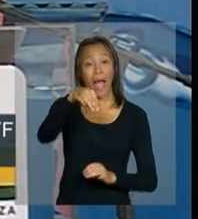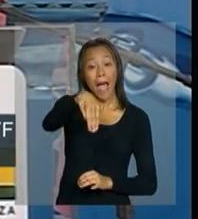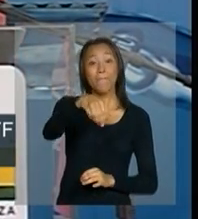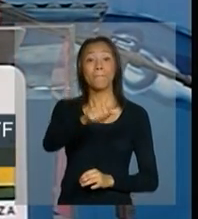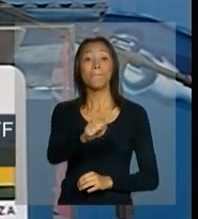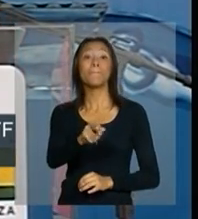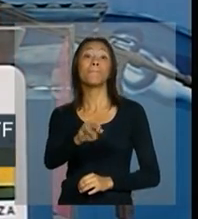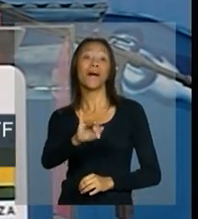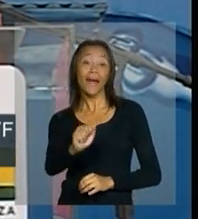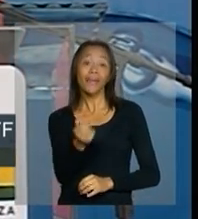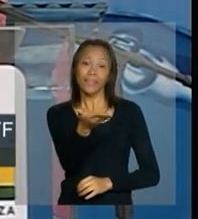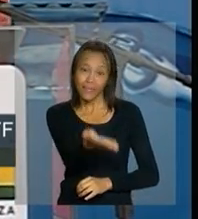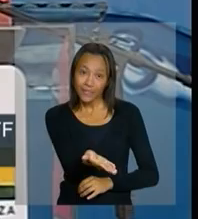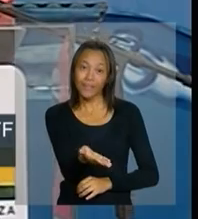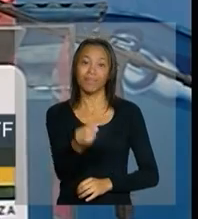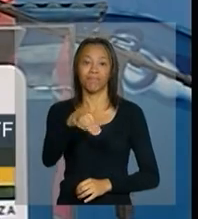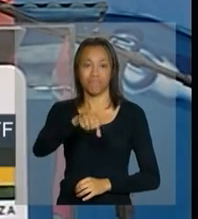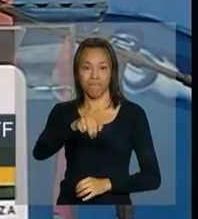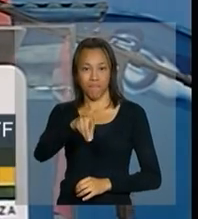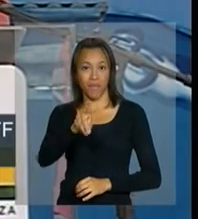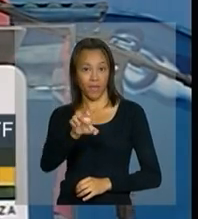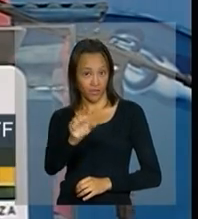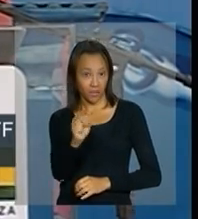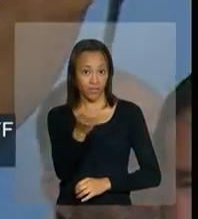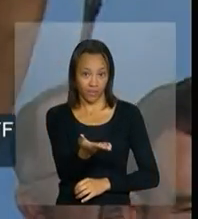Pindaí, a Maria Mendes.